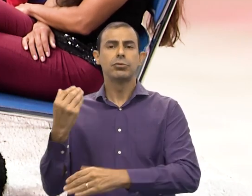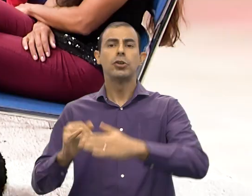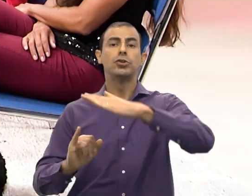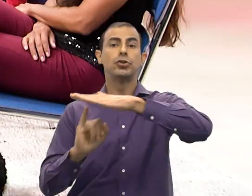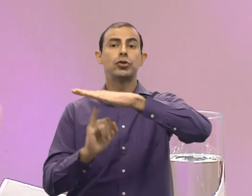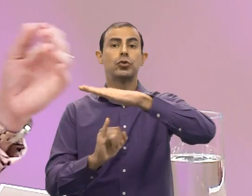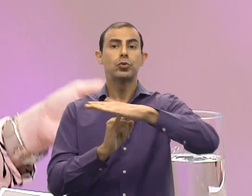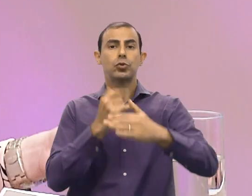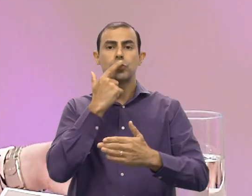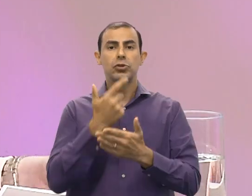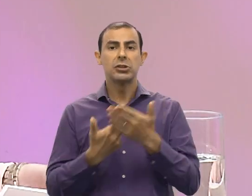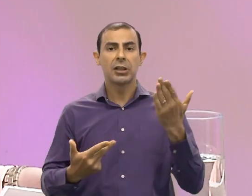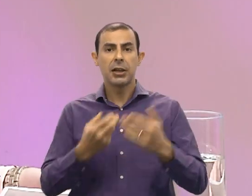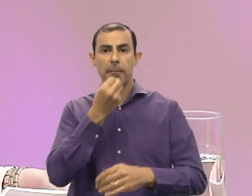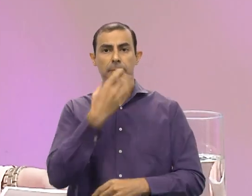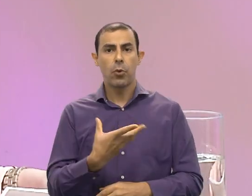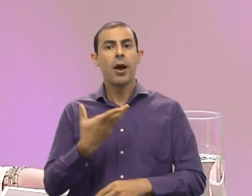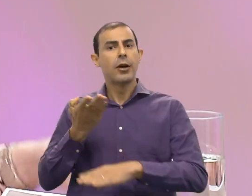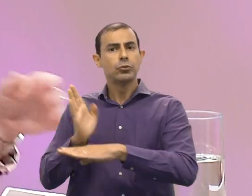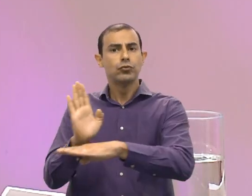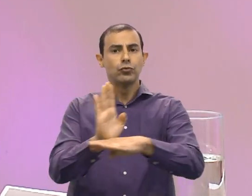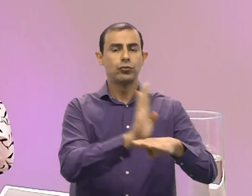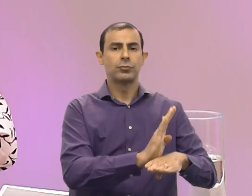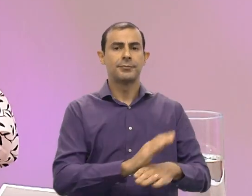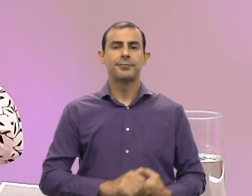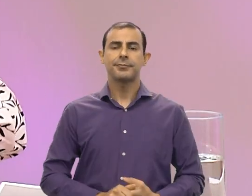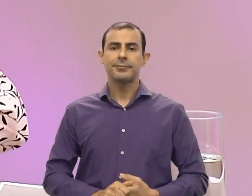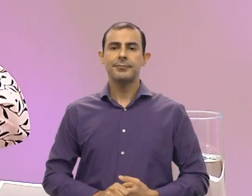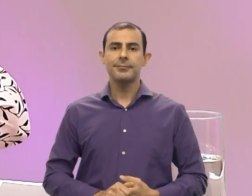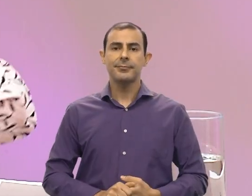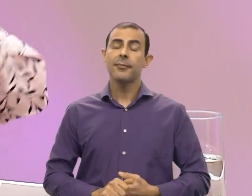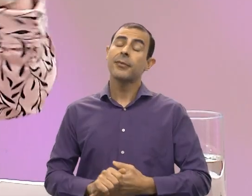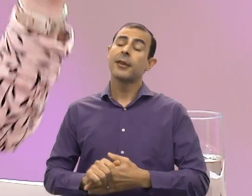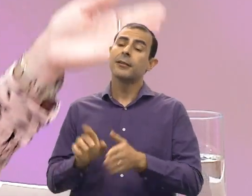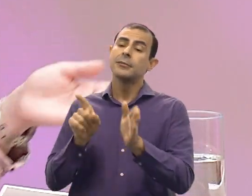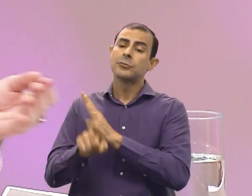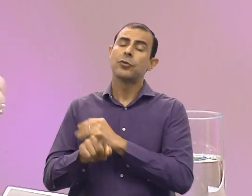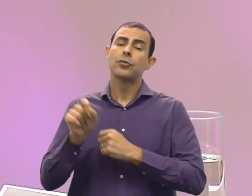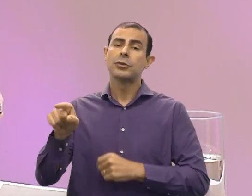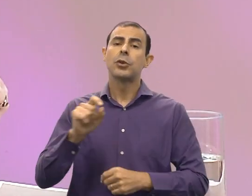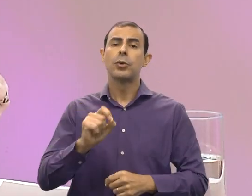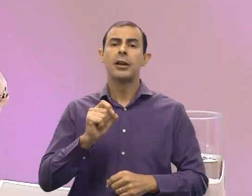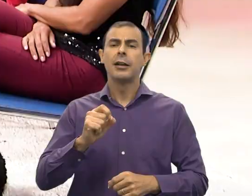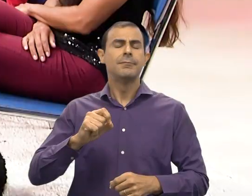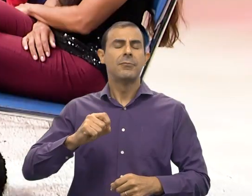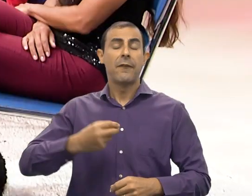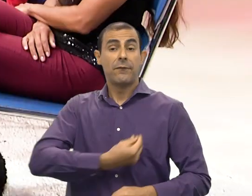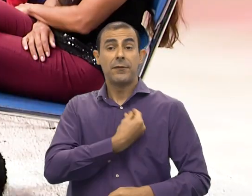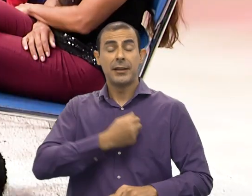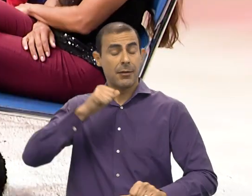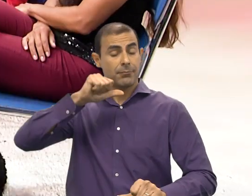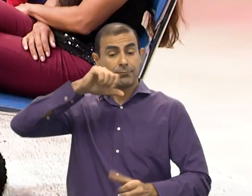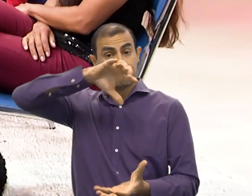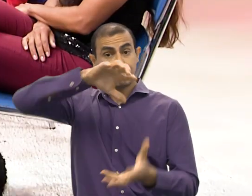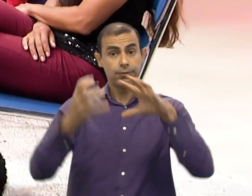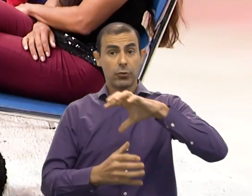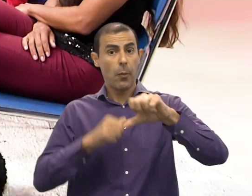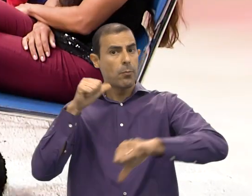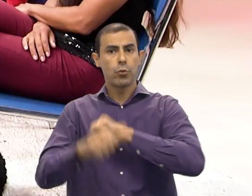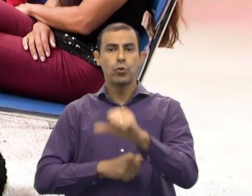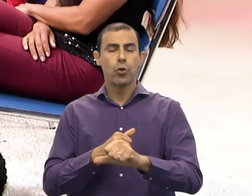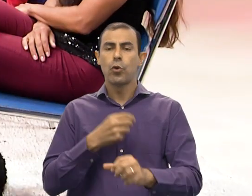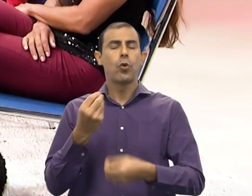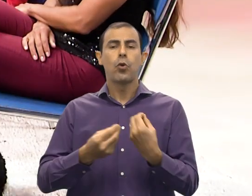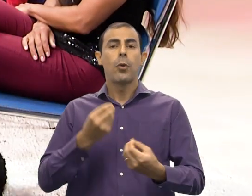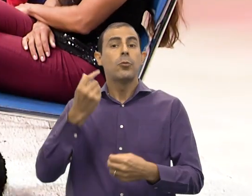hoje em dia. E em relação a isso, essa reviravolta na sua vida, como que foi para encontrar